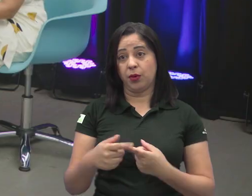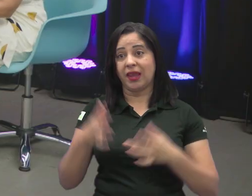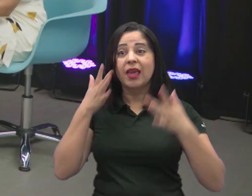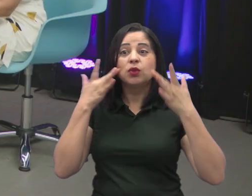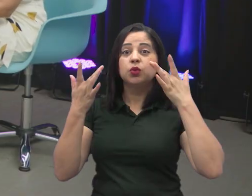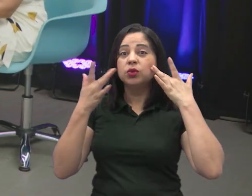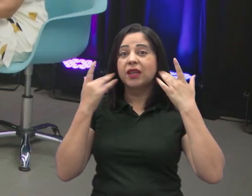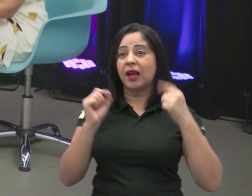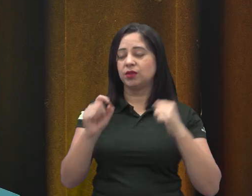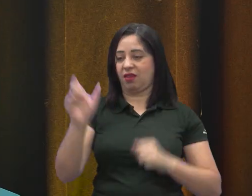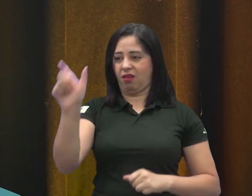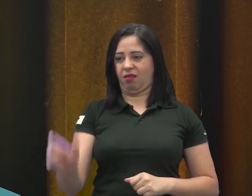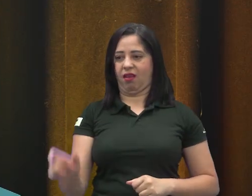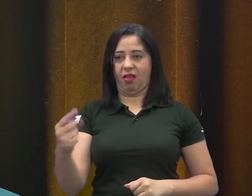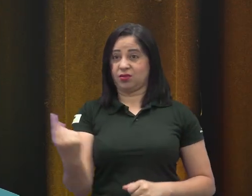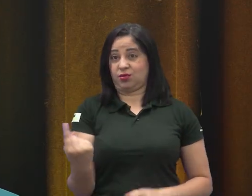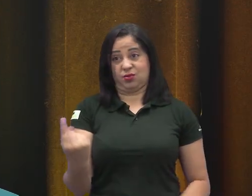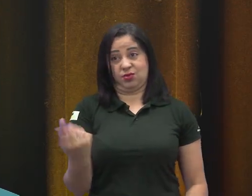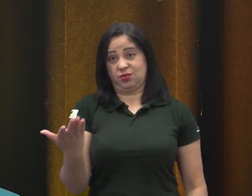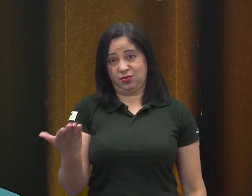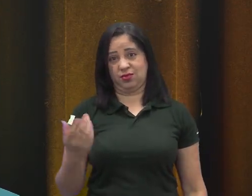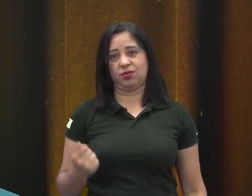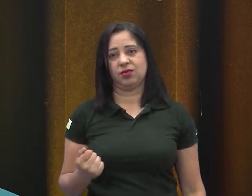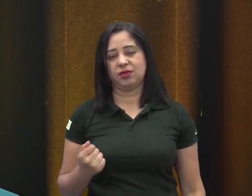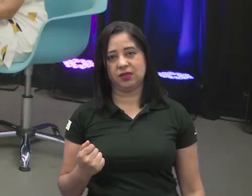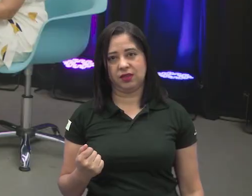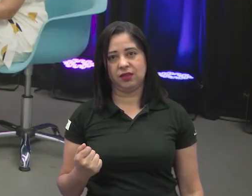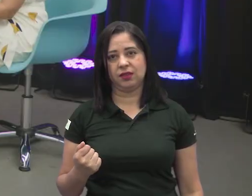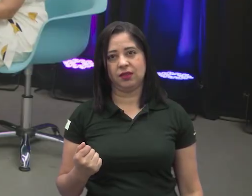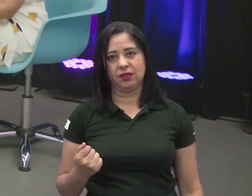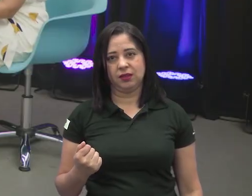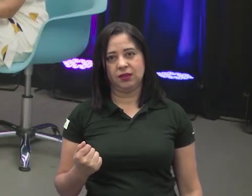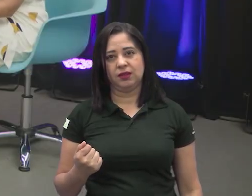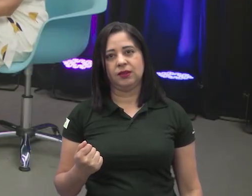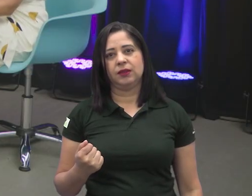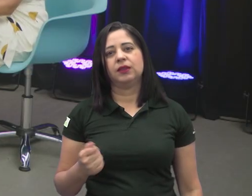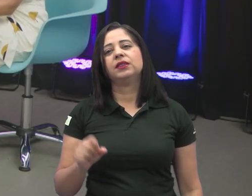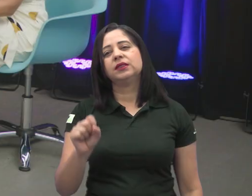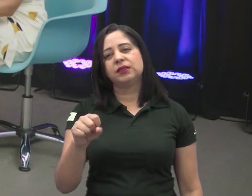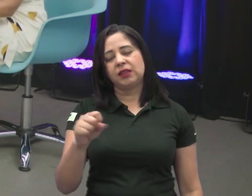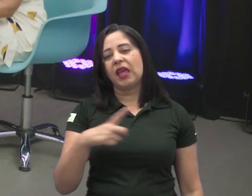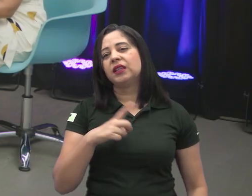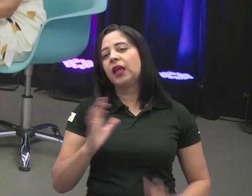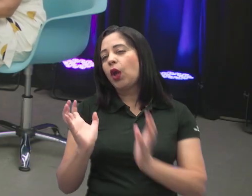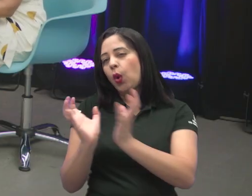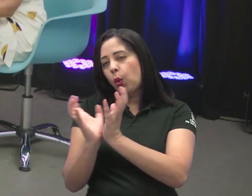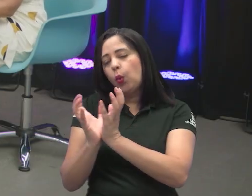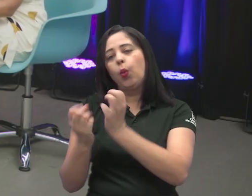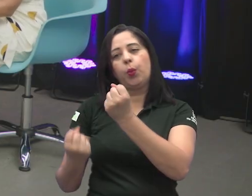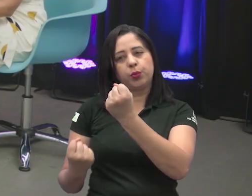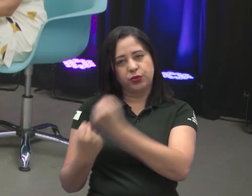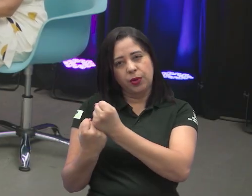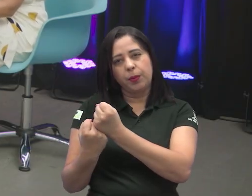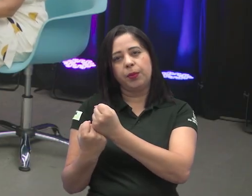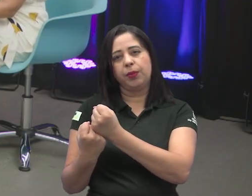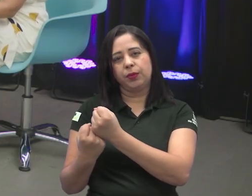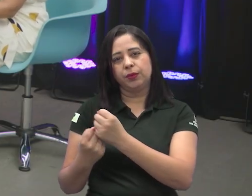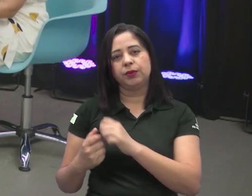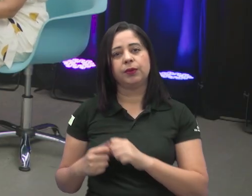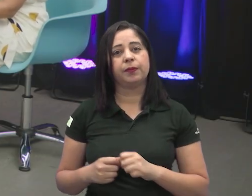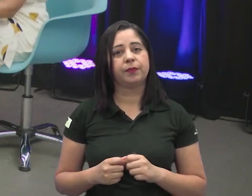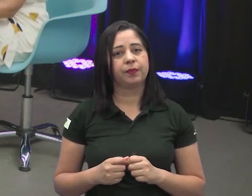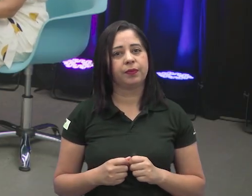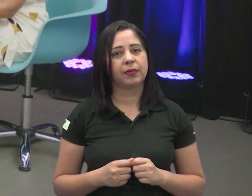tinha suporte, buscar alguém. Alguém, né? Para que te possa dar. Te ajudar. E hoje tem até vários grupos, né, de apoio, né?